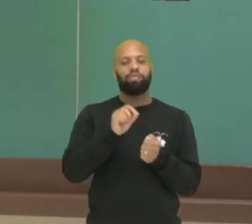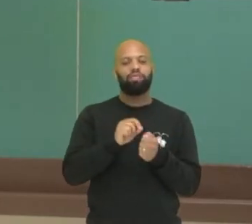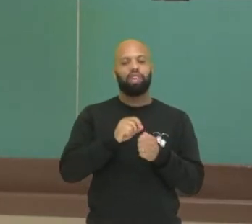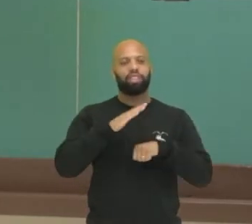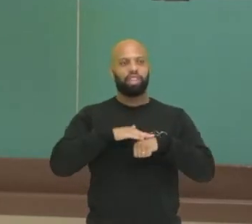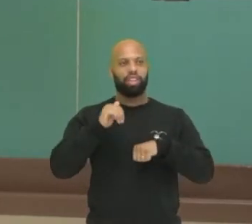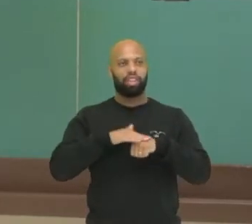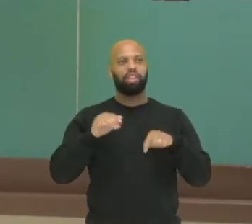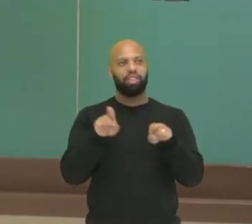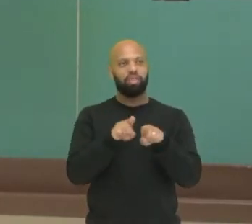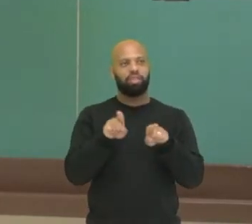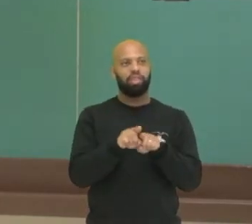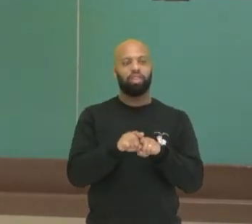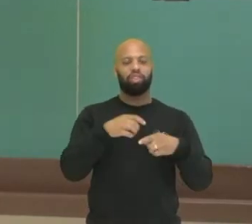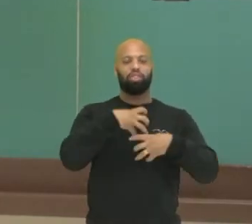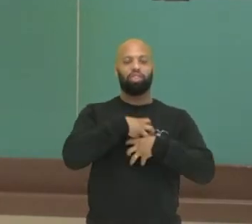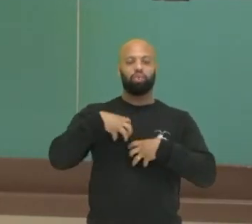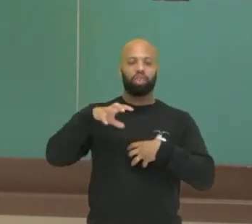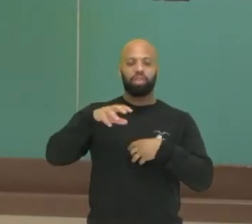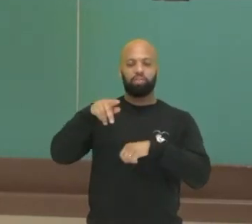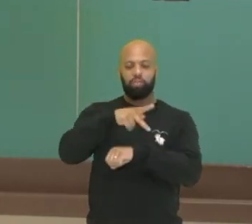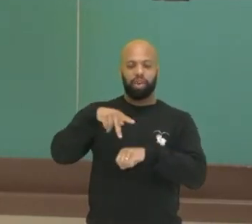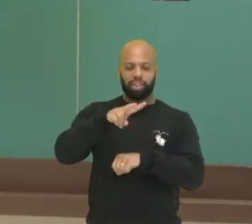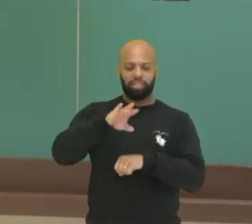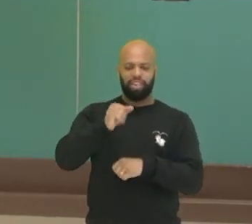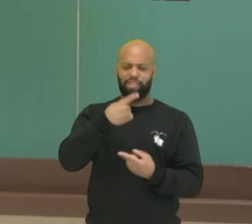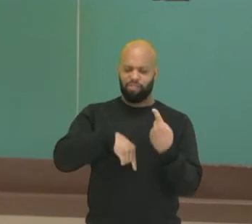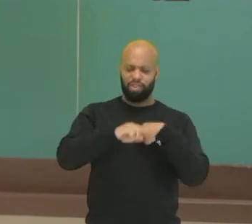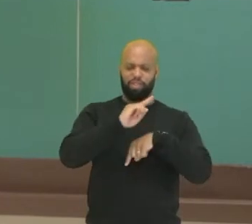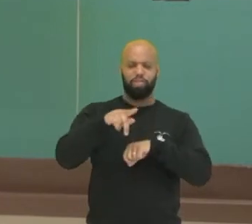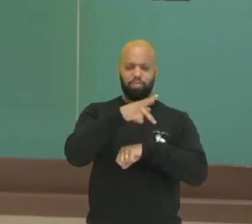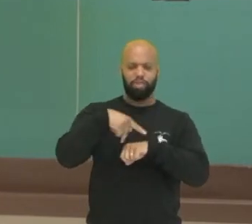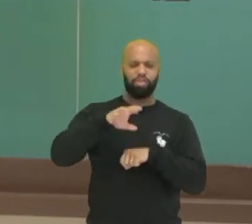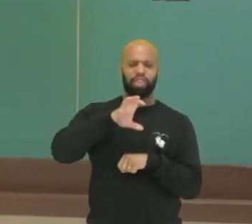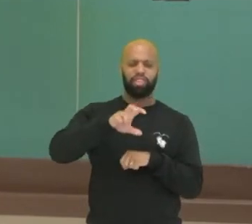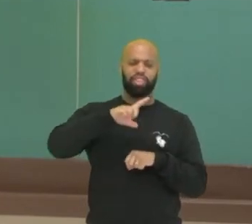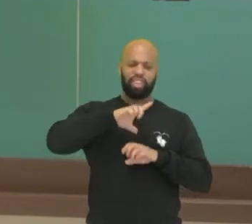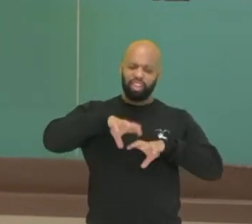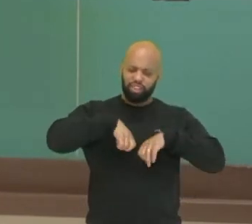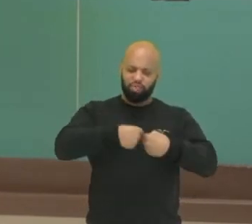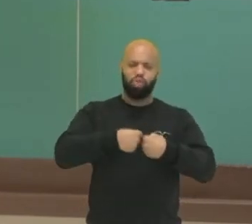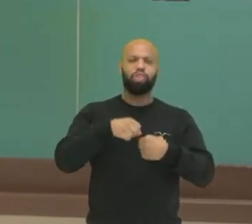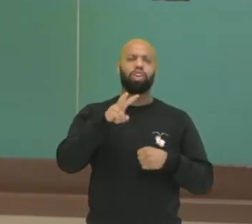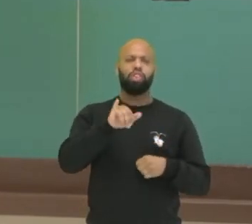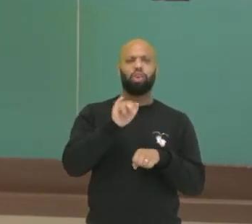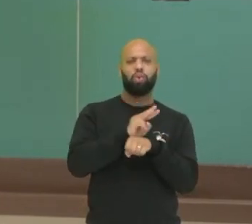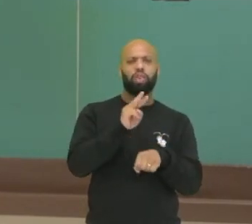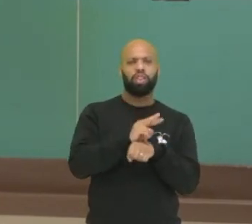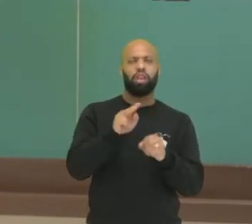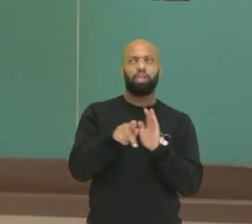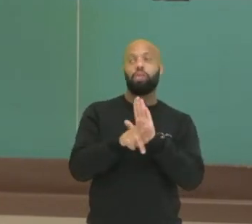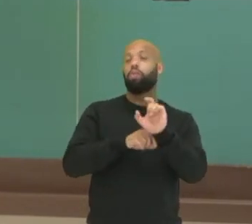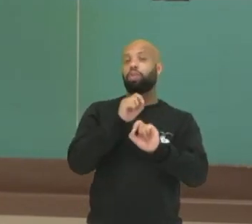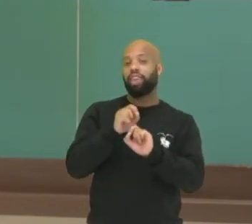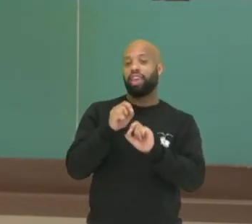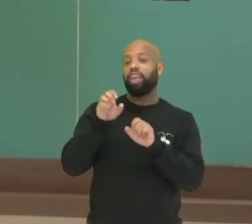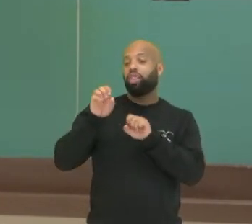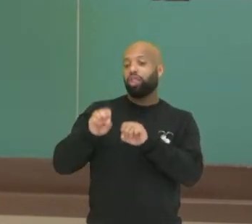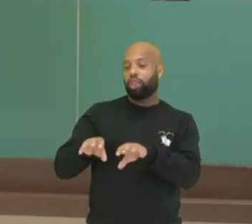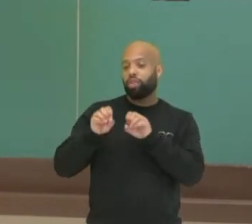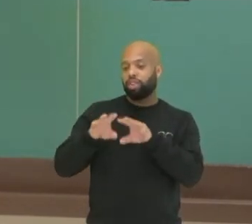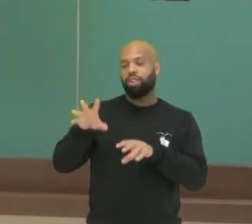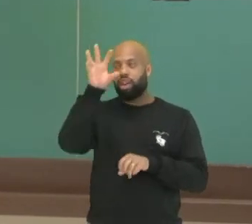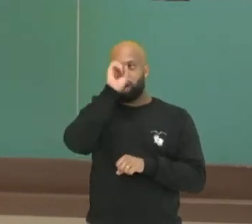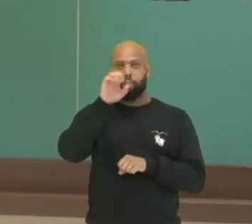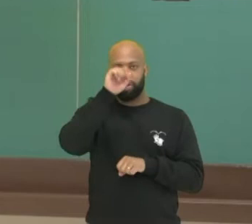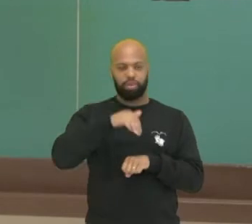carinho. Isso mostra que o nosso país vai para frente com pessoas assim que se dedicam, né, a cuidar do intelecto e a cada dia aprender